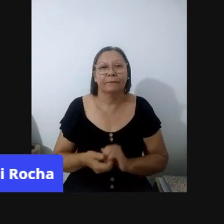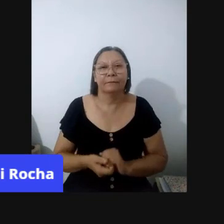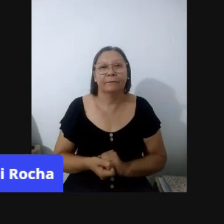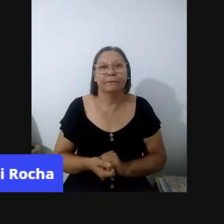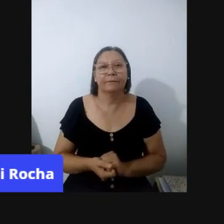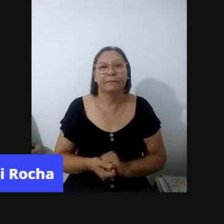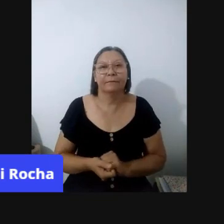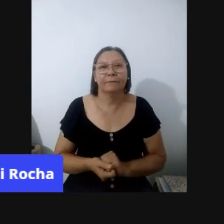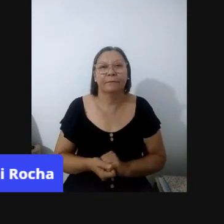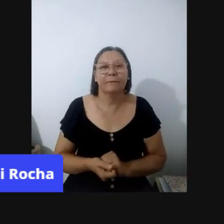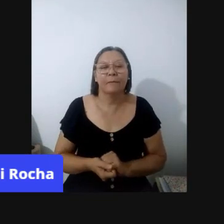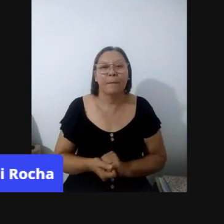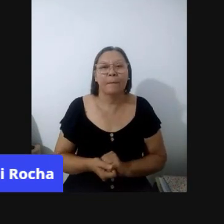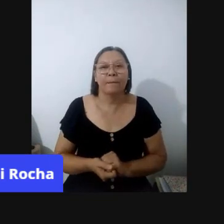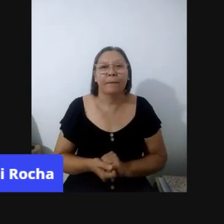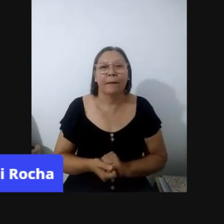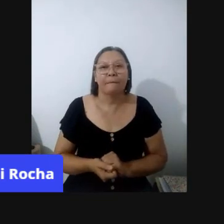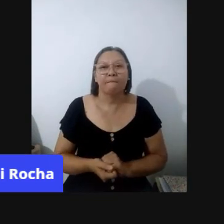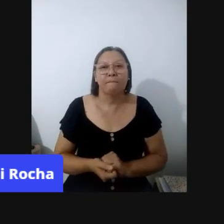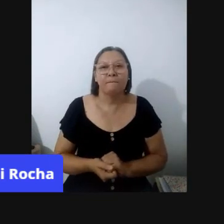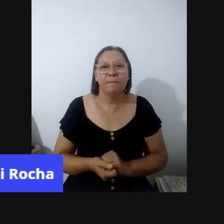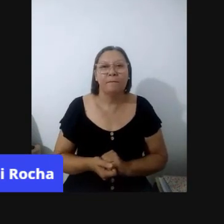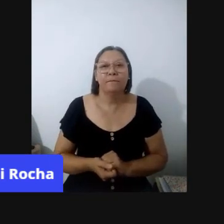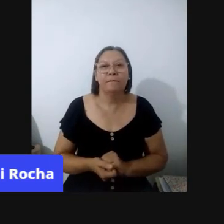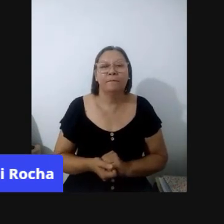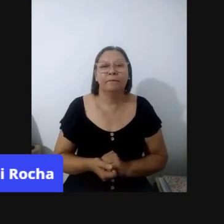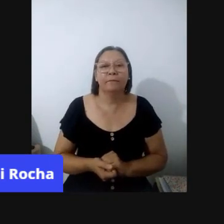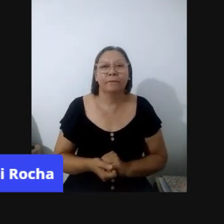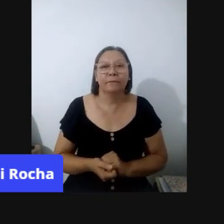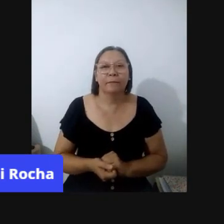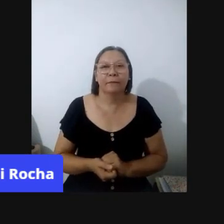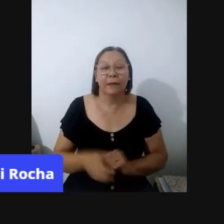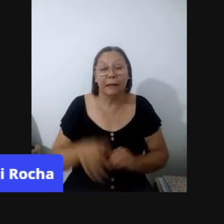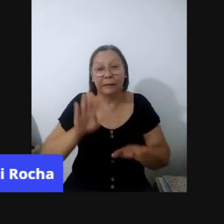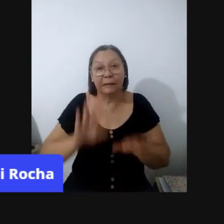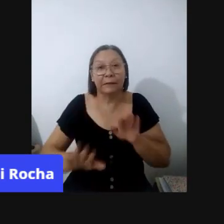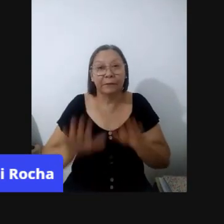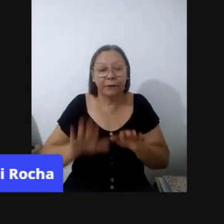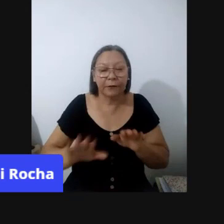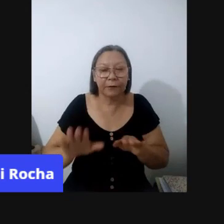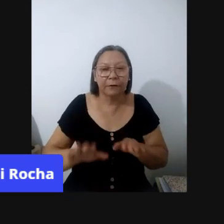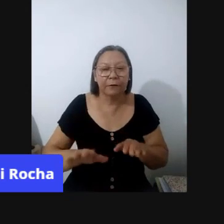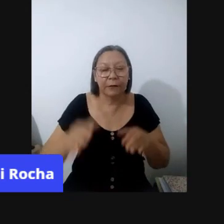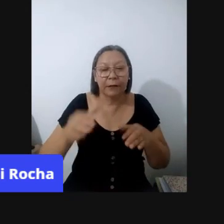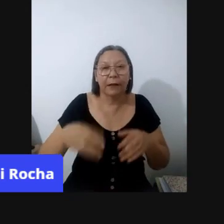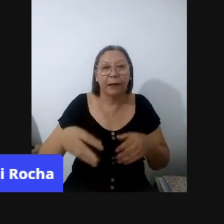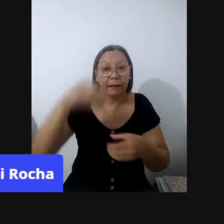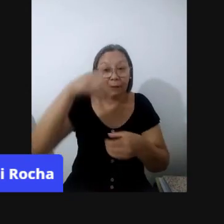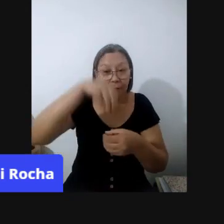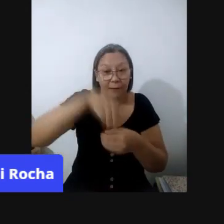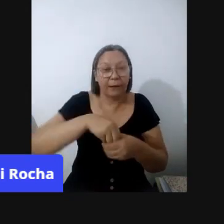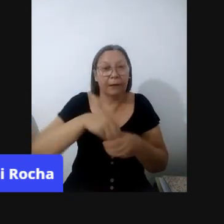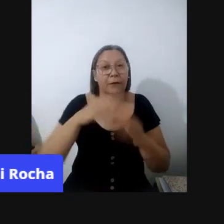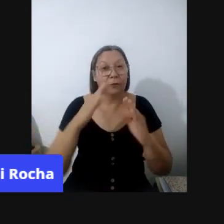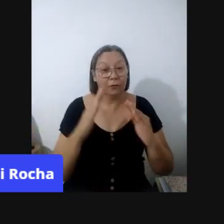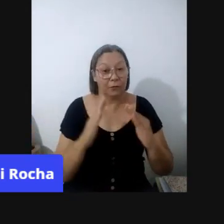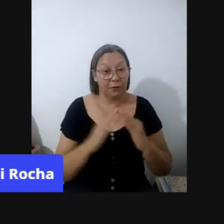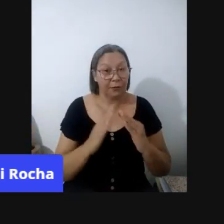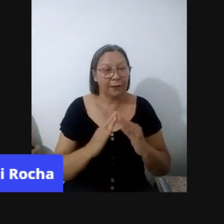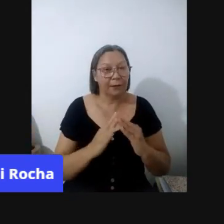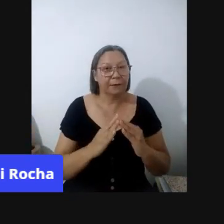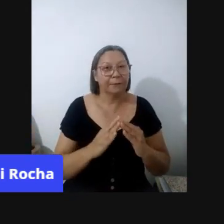Bom, existe, às vezes a gente está dentro do ambiente de casa, num cômodo da nossa casa, e mesmo assim nós encontramos muito